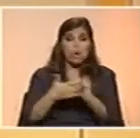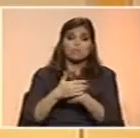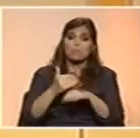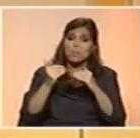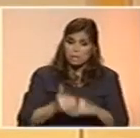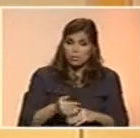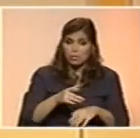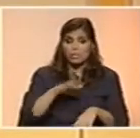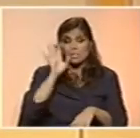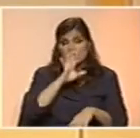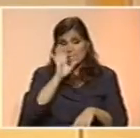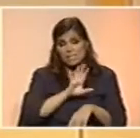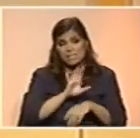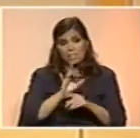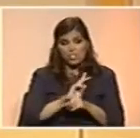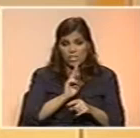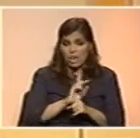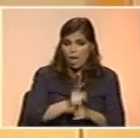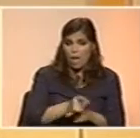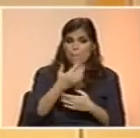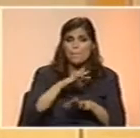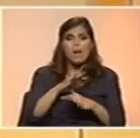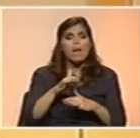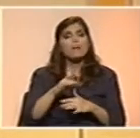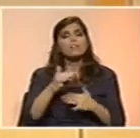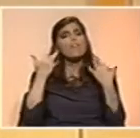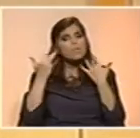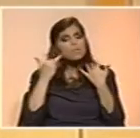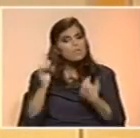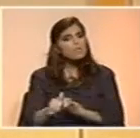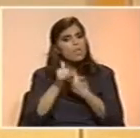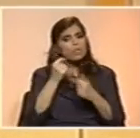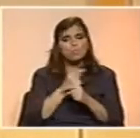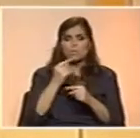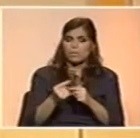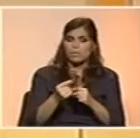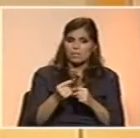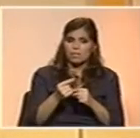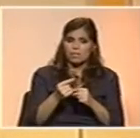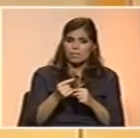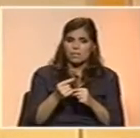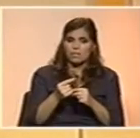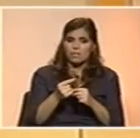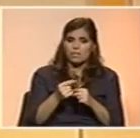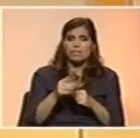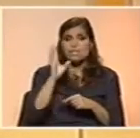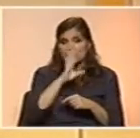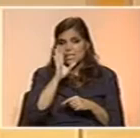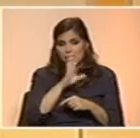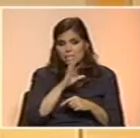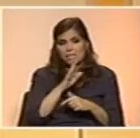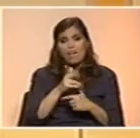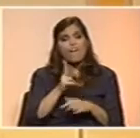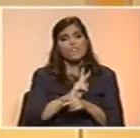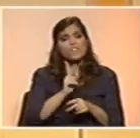vegetarianos relativamente aos restantes, mesmo assim os indicadores ainda são melhores, por curioso que pareça, nos lacto-vegetarianos. Portanto,